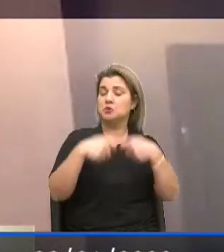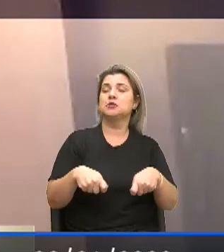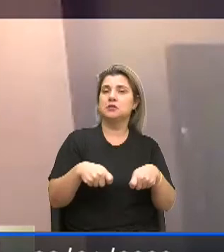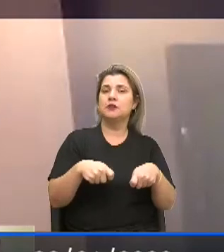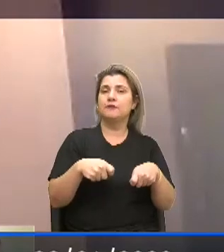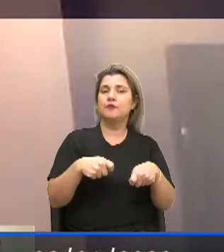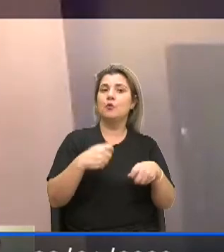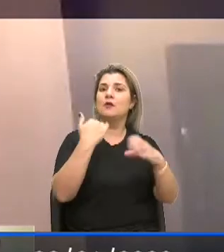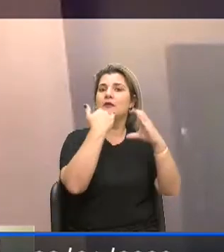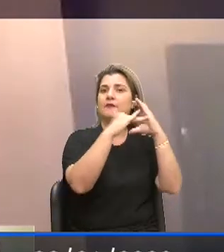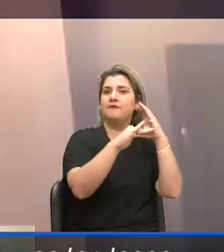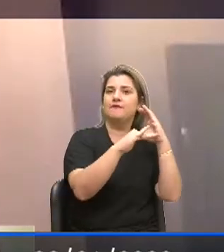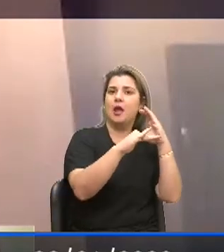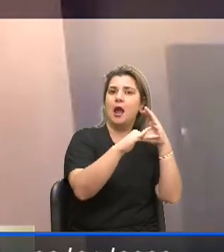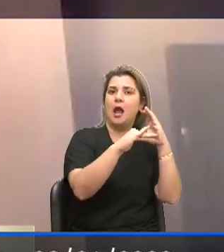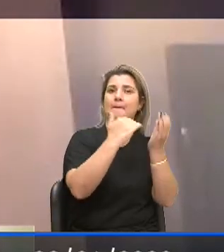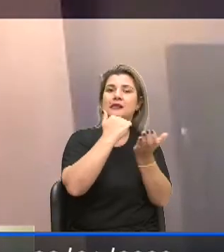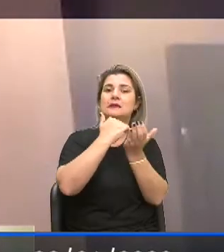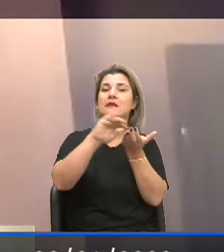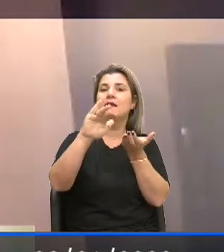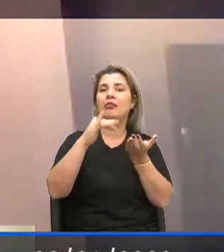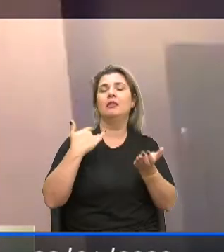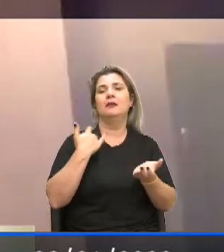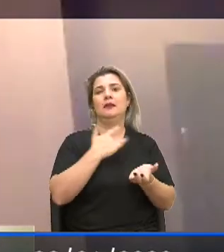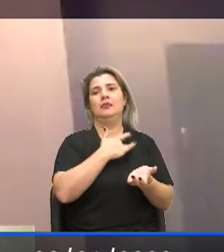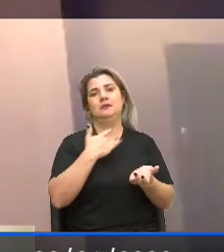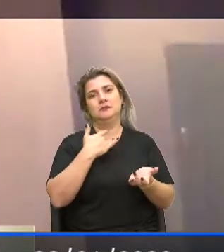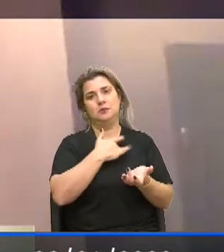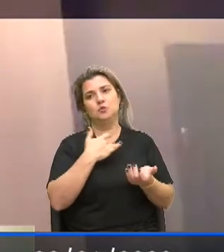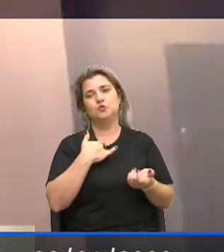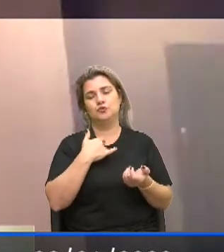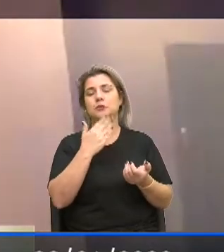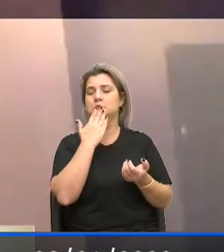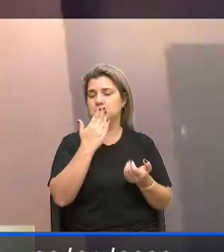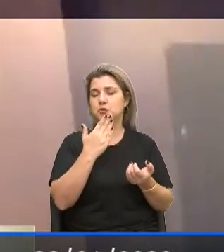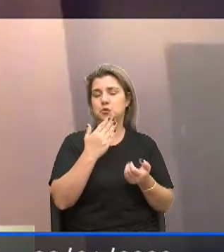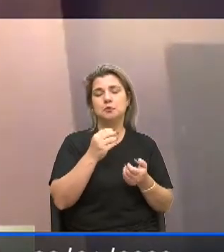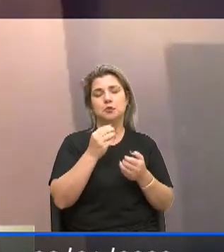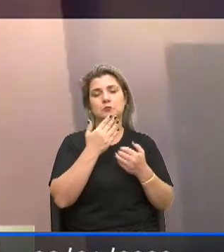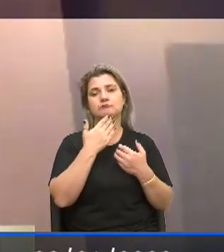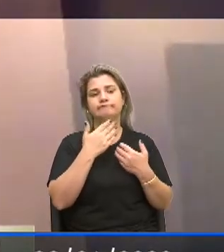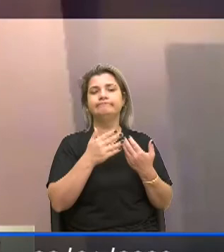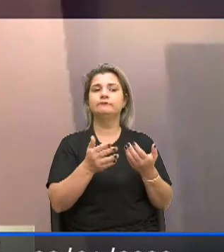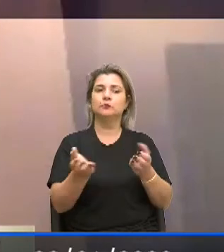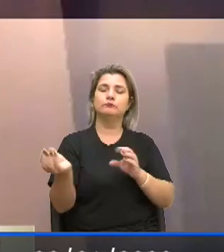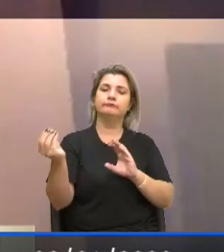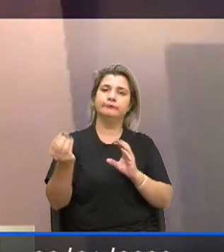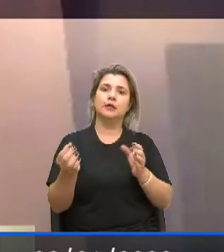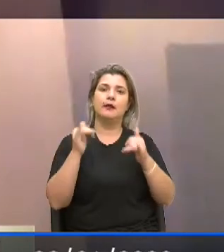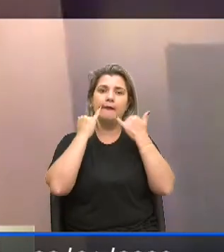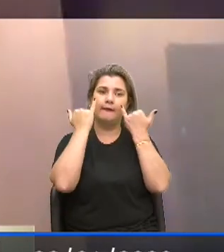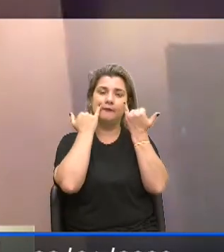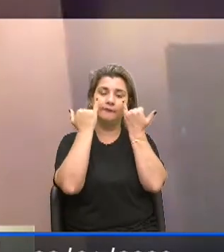então ele me pediu para lhe colocar essa questão. Tá ok.